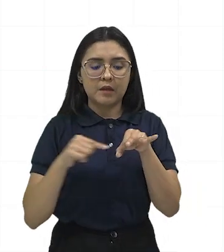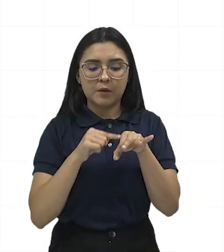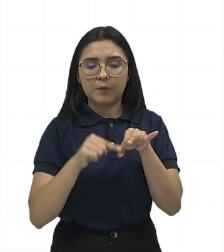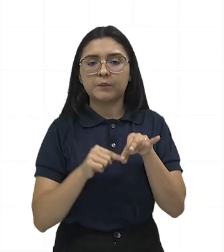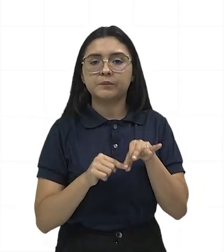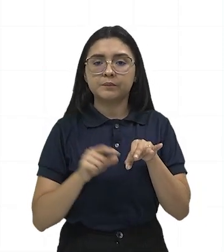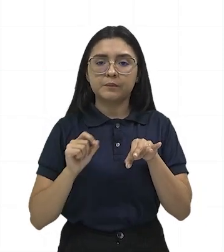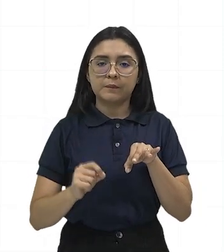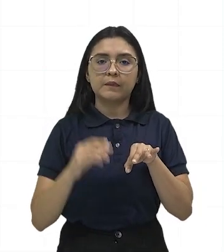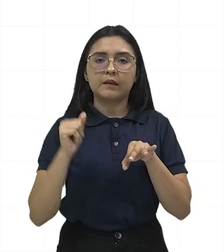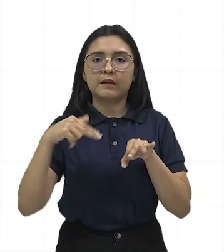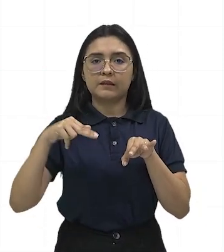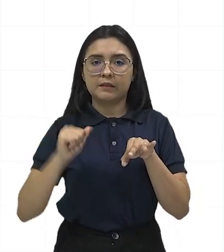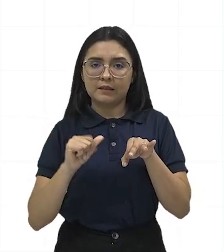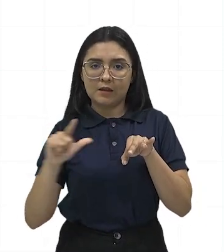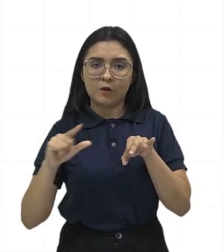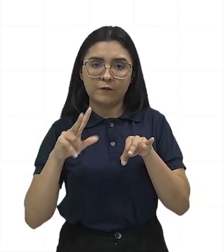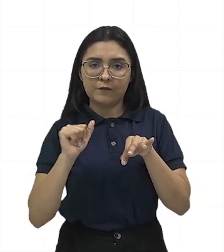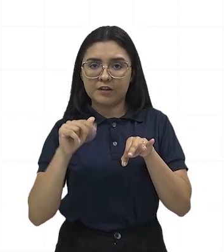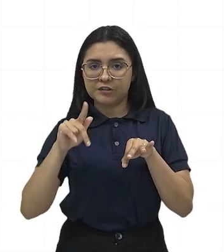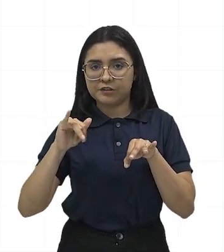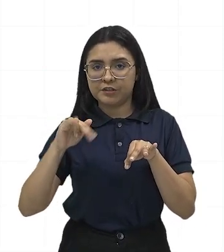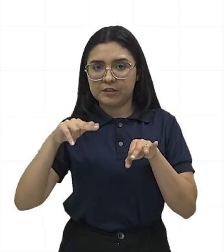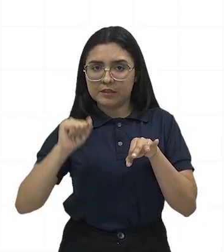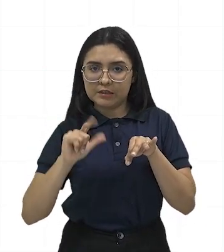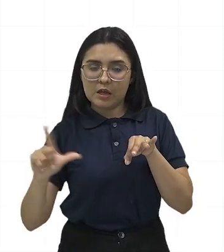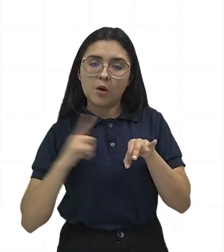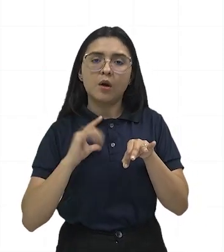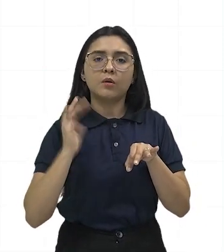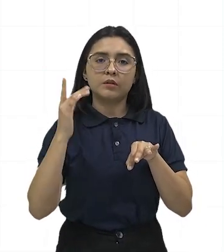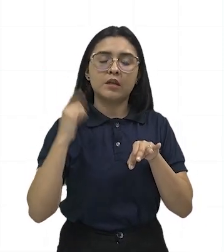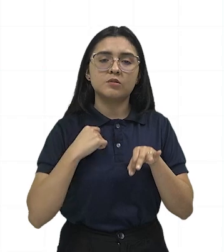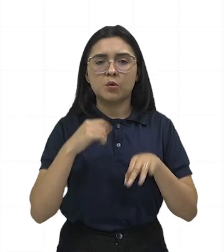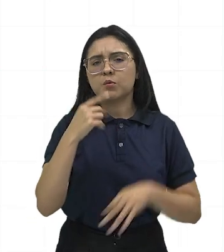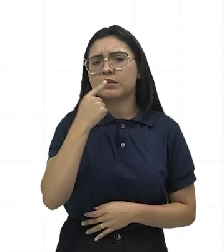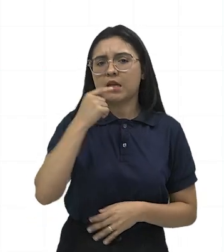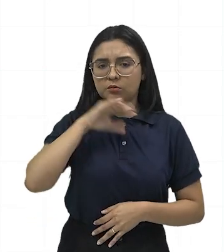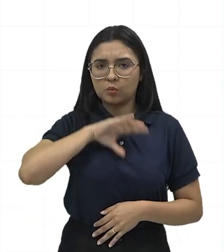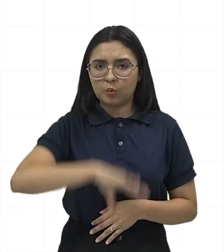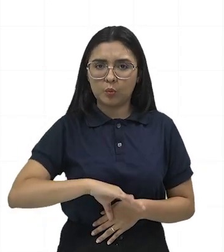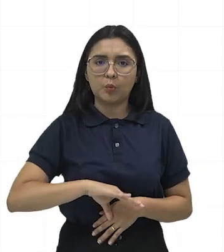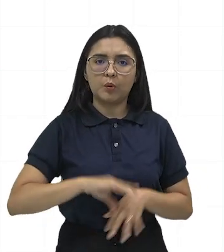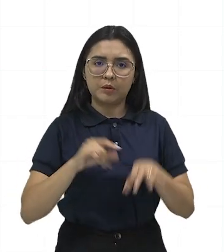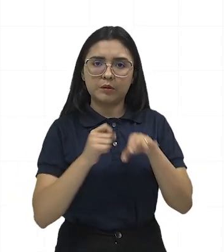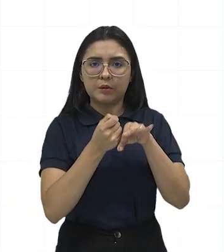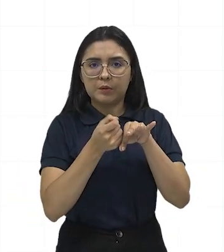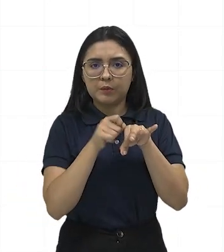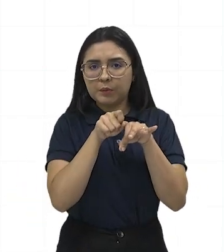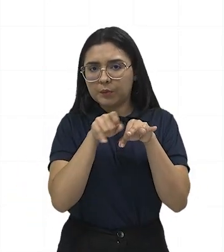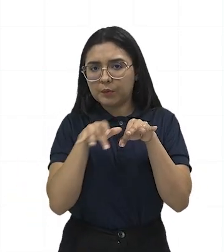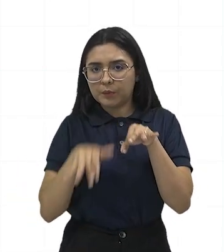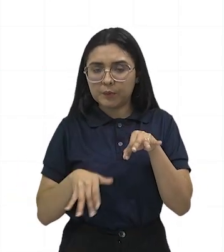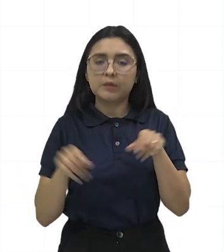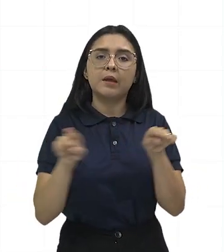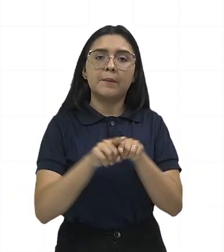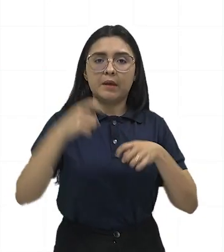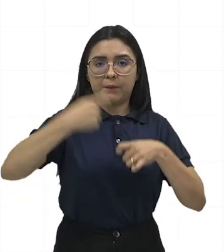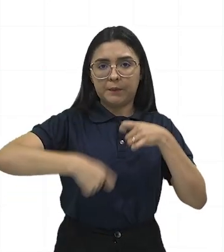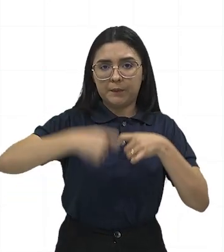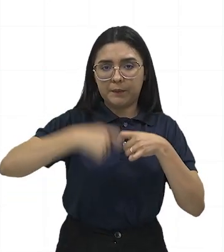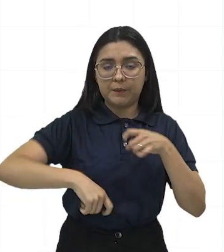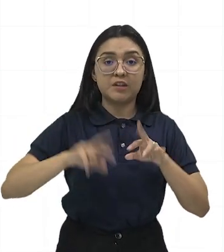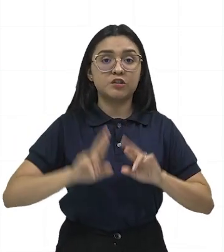vagina, que é o canal, né, por onde ocorre ali a saída do sangue menstrual, por onde ocorre a relação sexual, ela é um